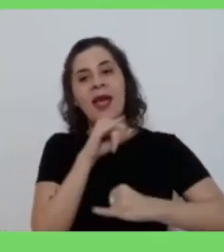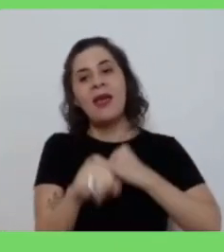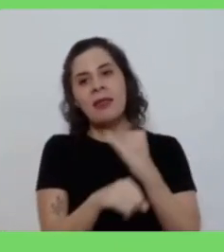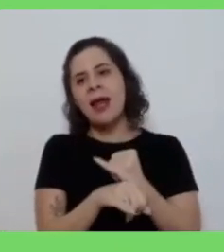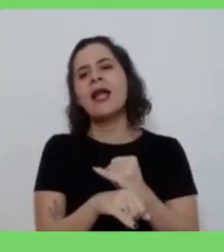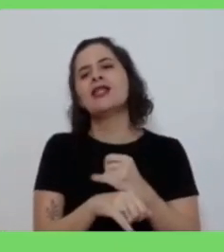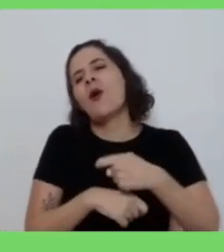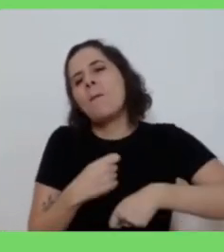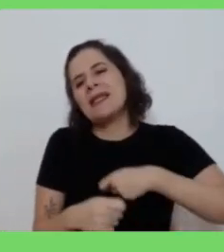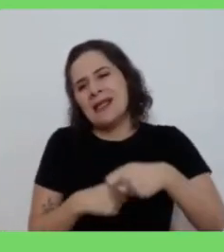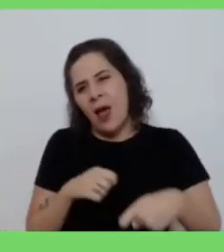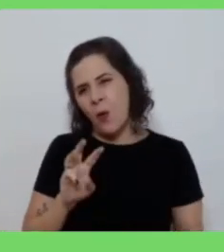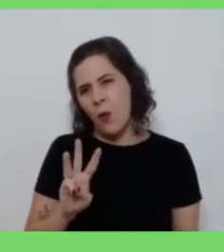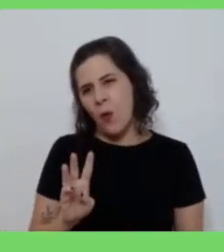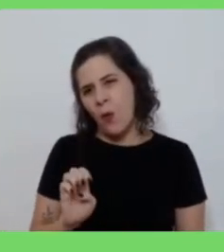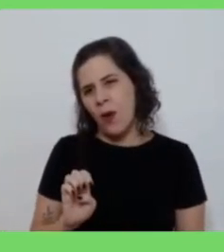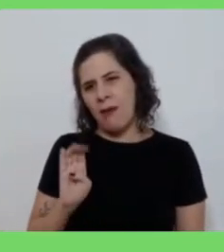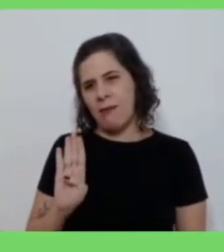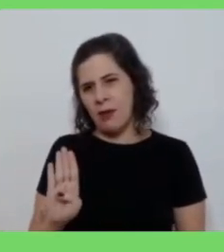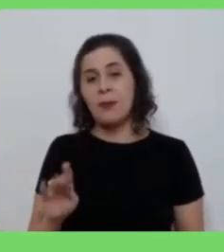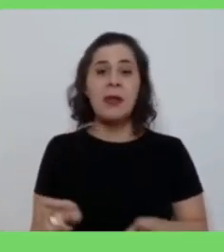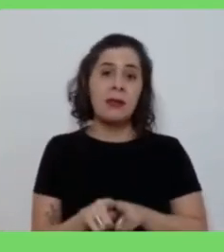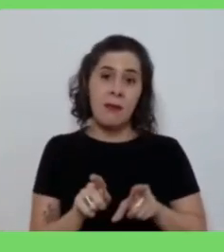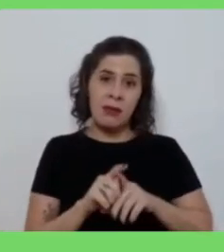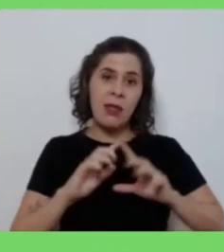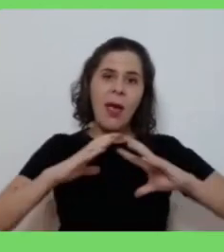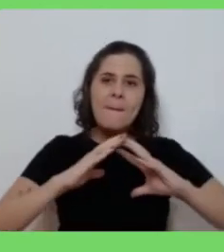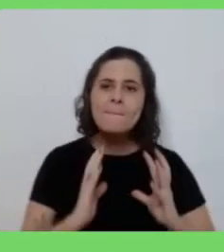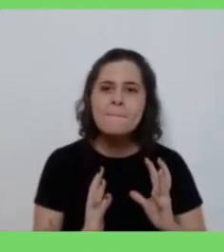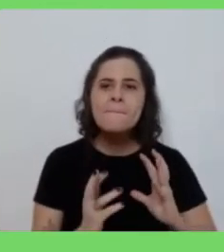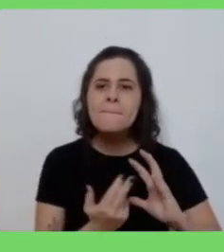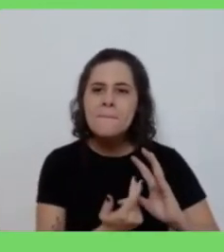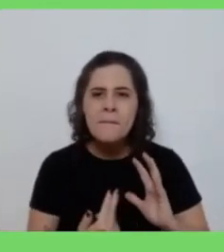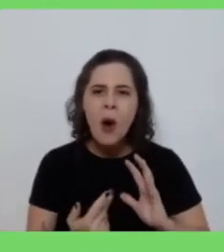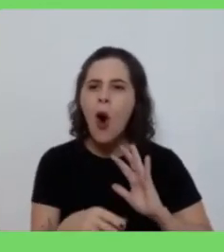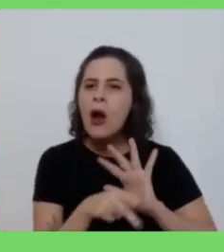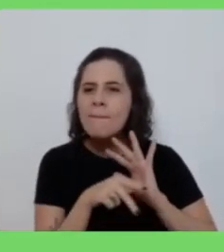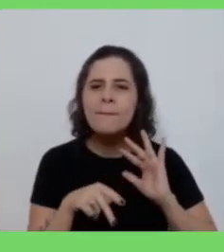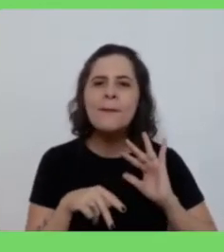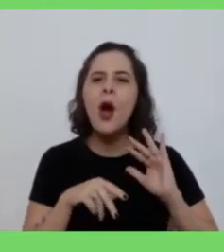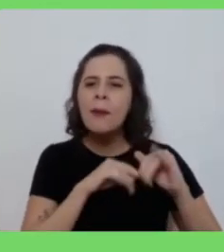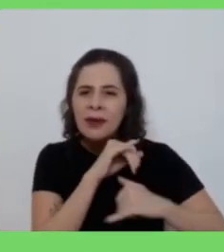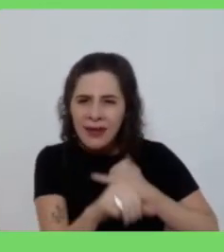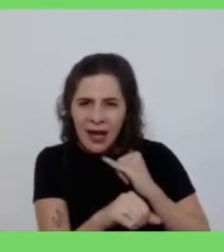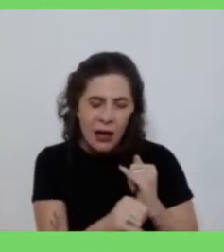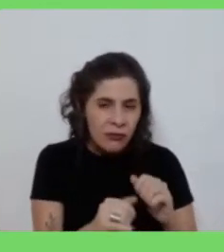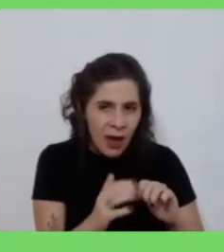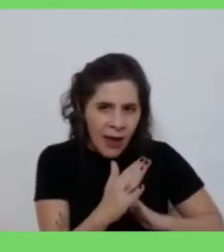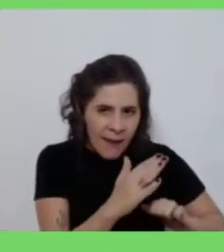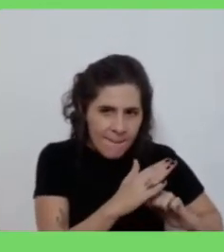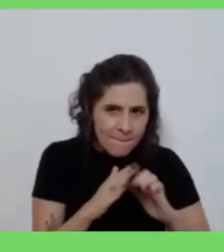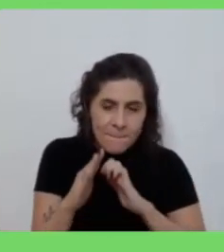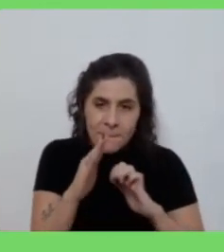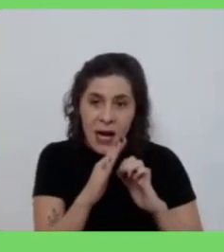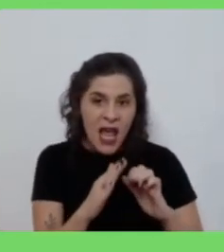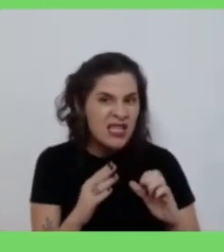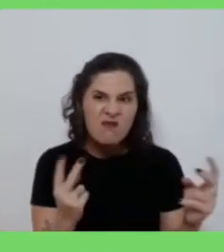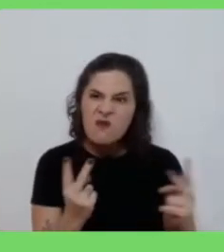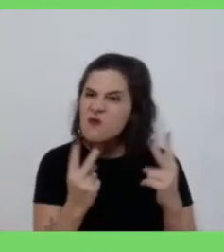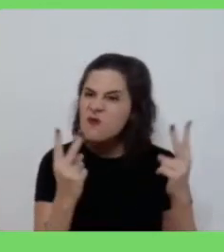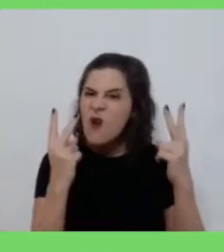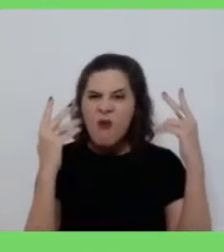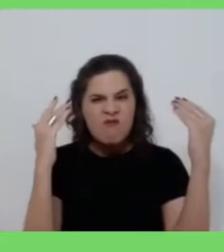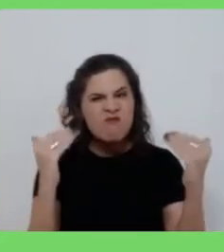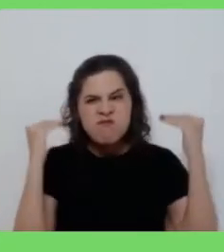e a gente tem a a bolha da internet ali nos primeiros anos 2000 com muitas empresas tecnológicas ali super valorizadas